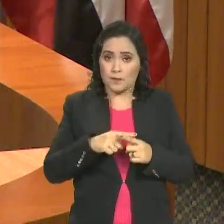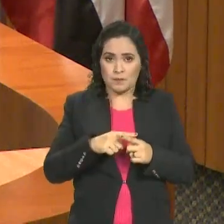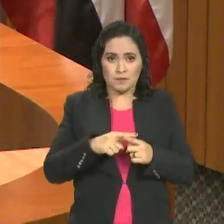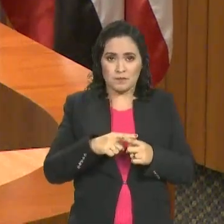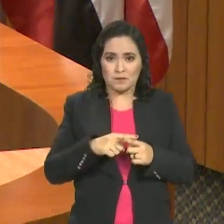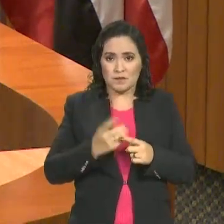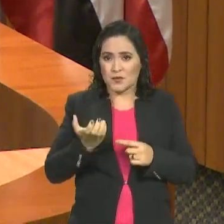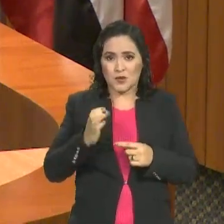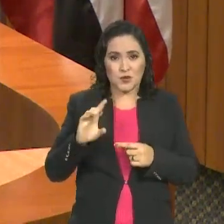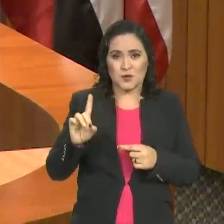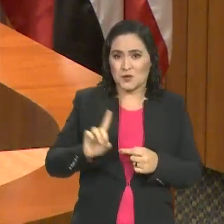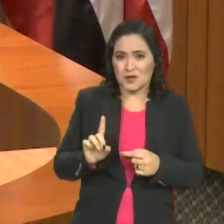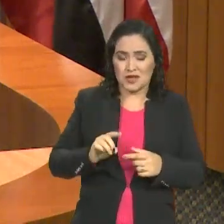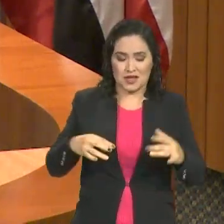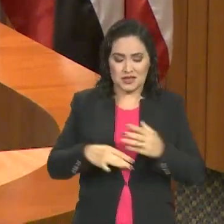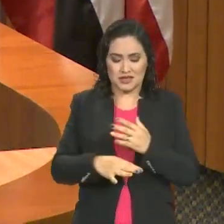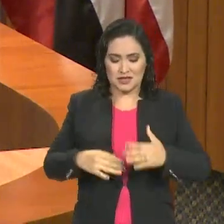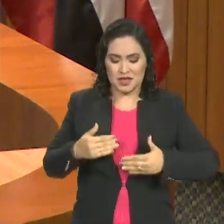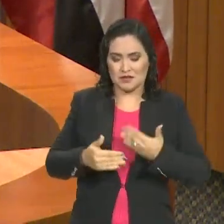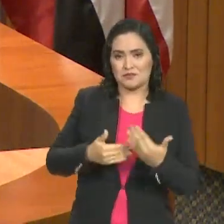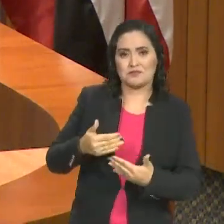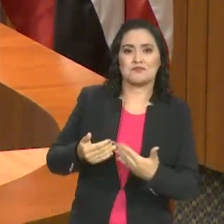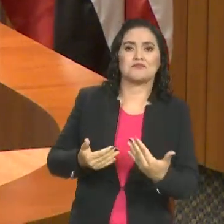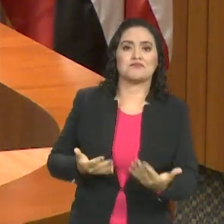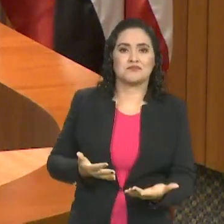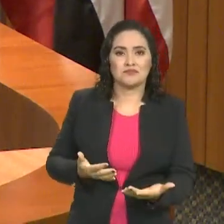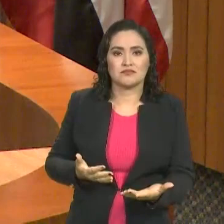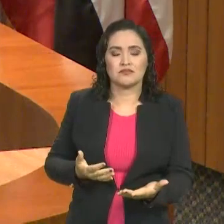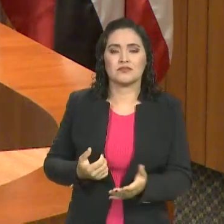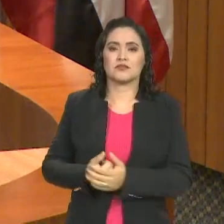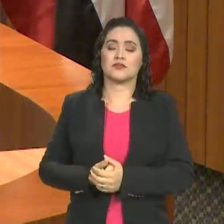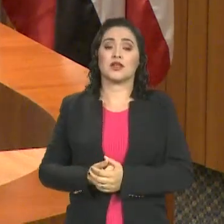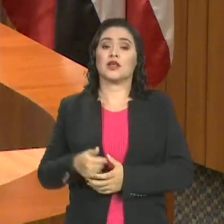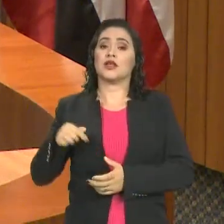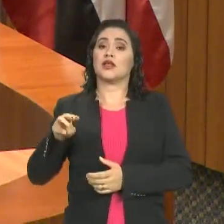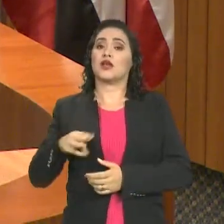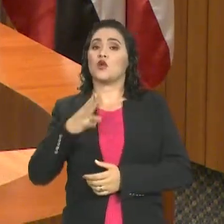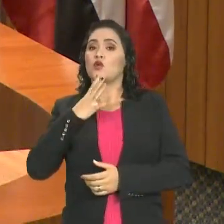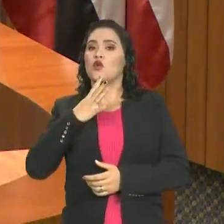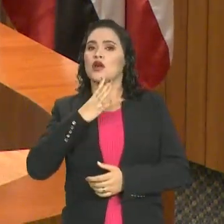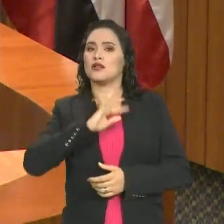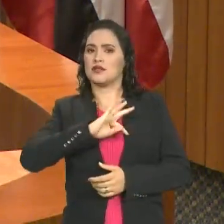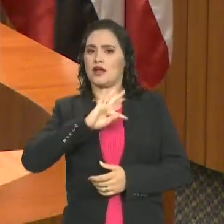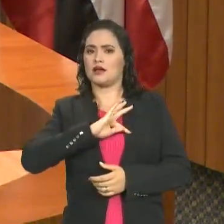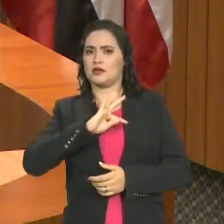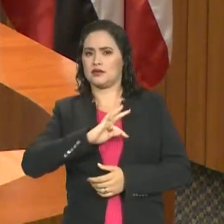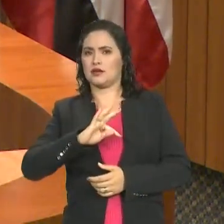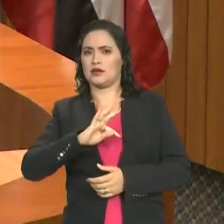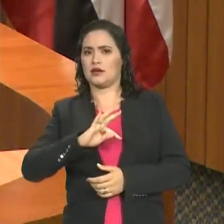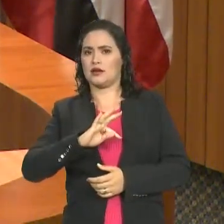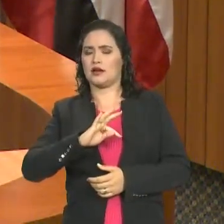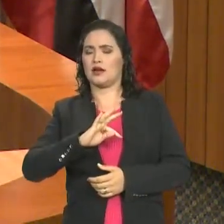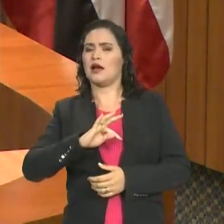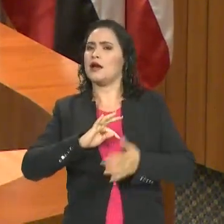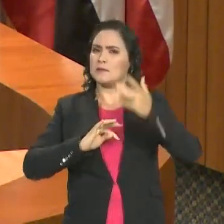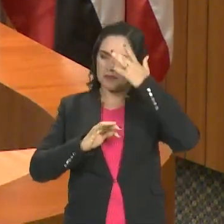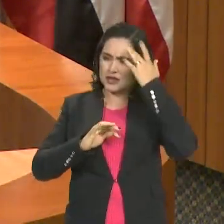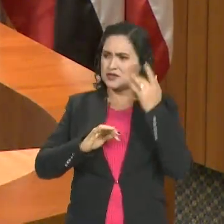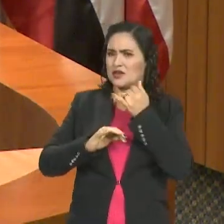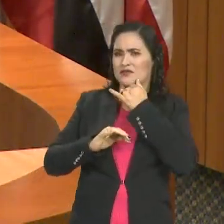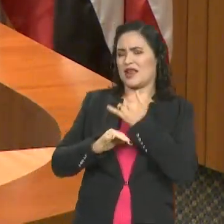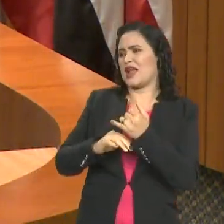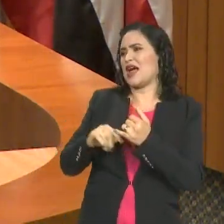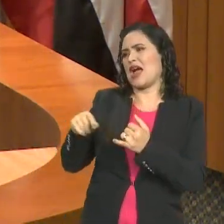preparo técnico, e muitas vezes é sincero demais, é tido como mal educado, e o prefeito é bonzinho, ele dá o sorrisinho